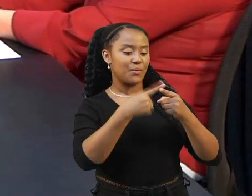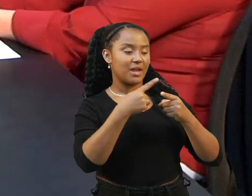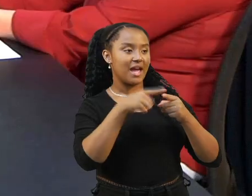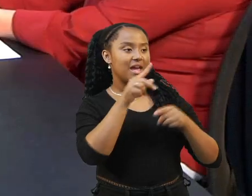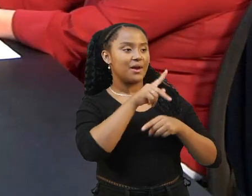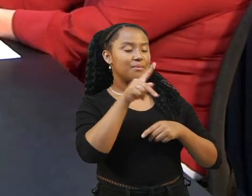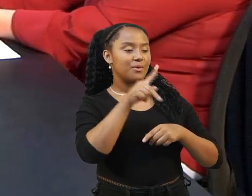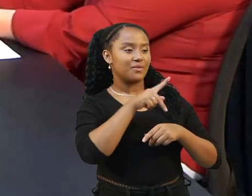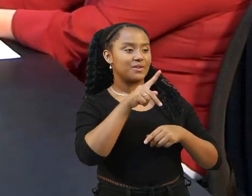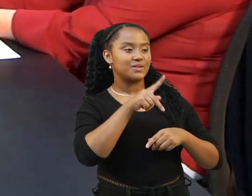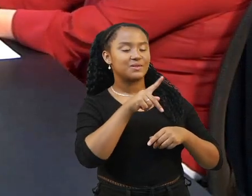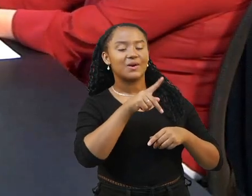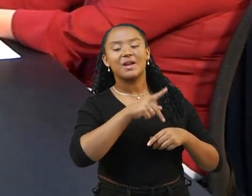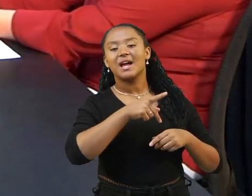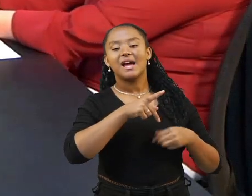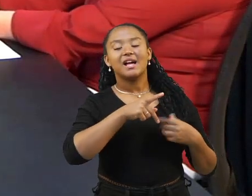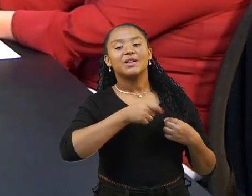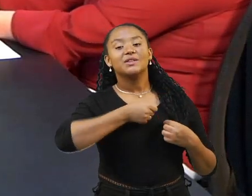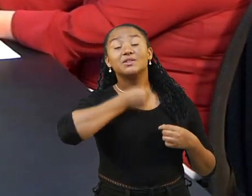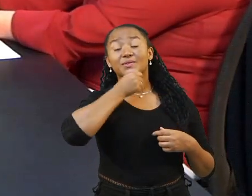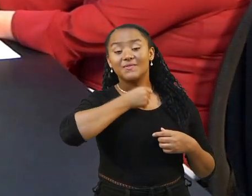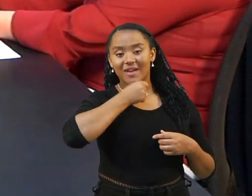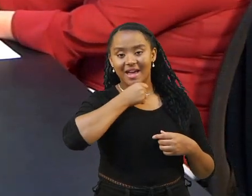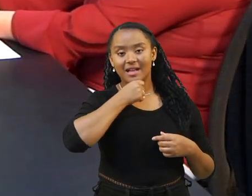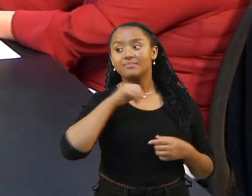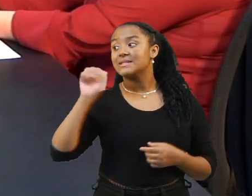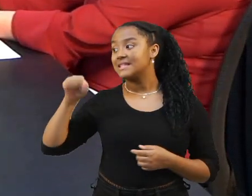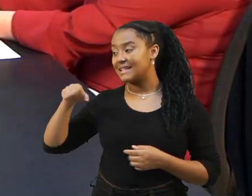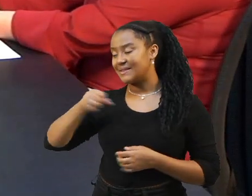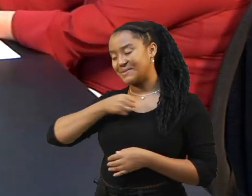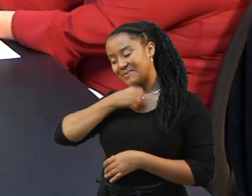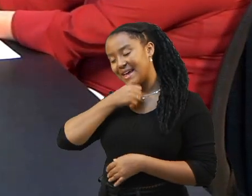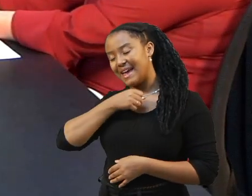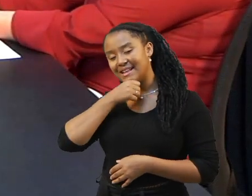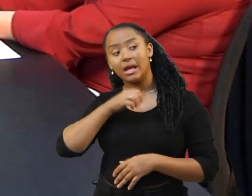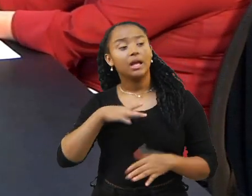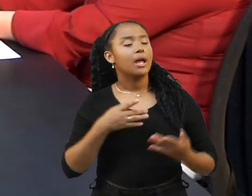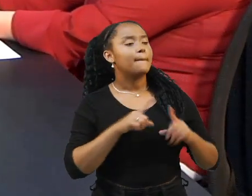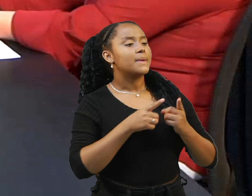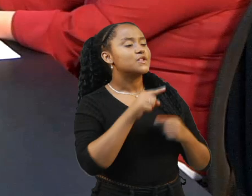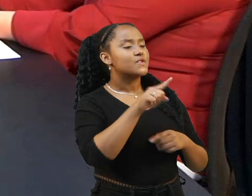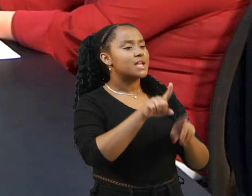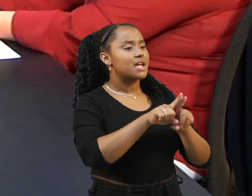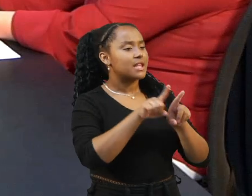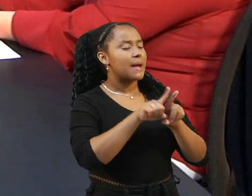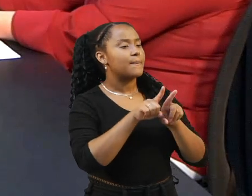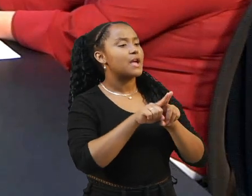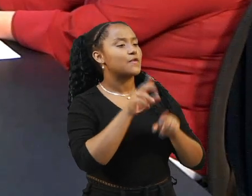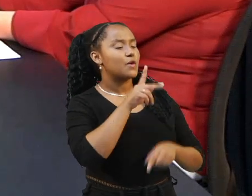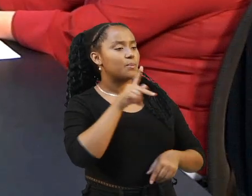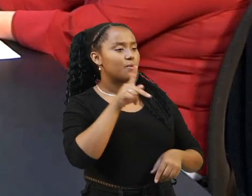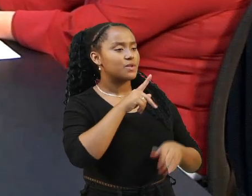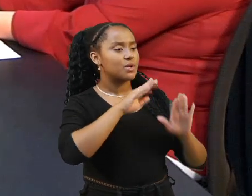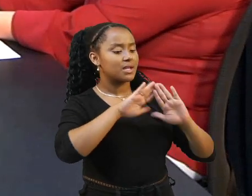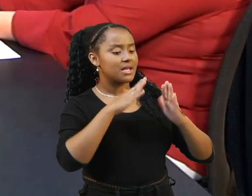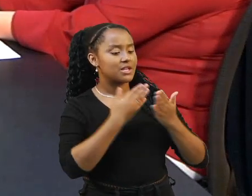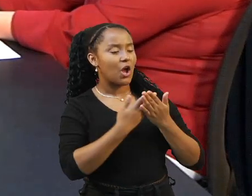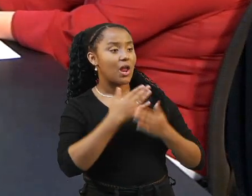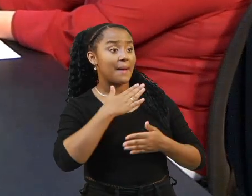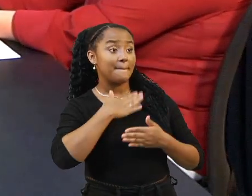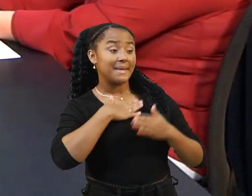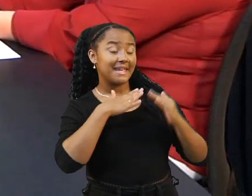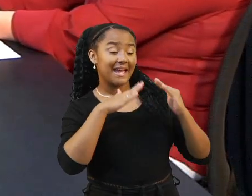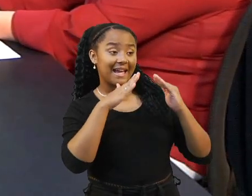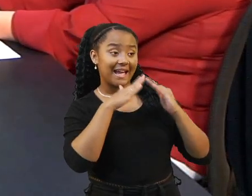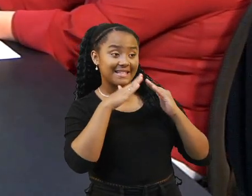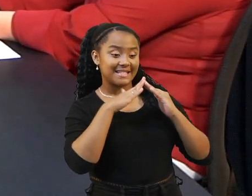né? Dos velhos, como a senhora brincou, né? Dos velhos. Mas a senhora também foi professora da escola Minha Casinha,